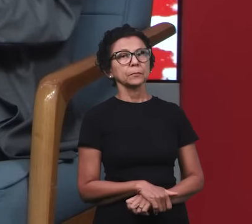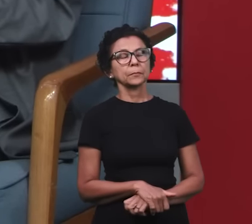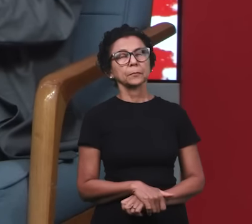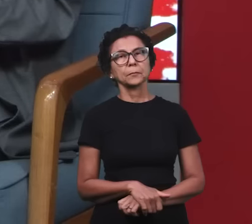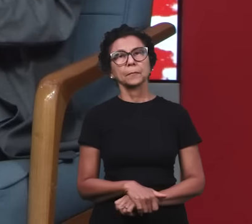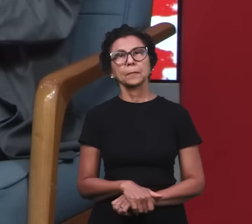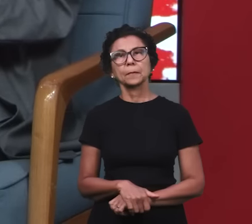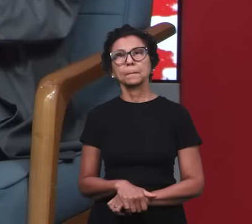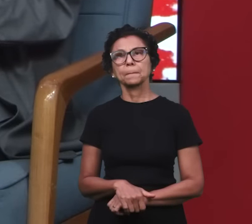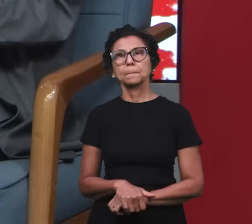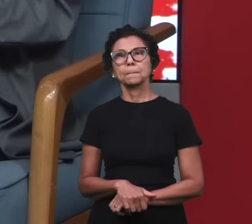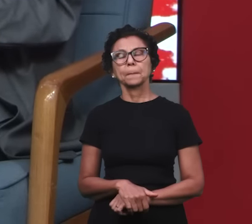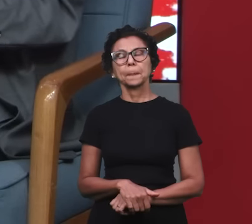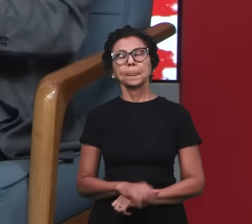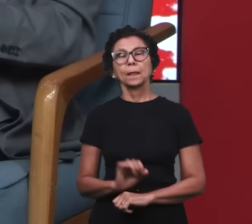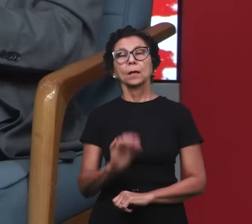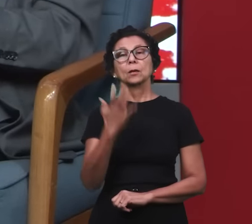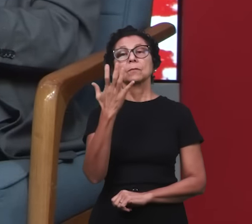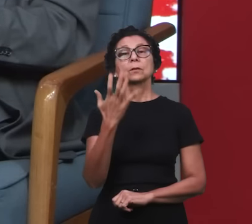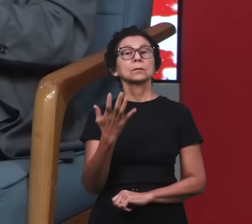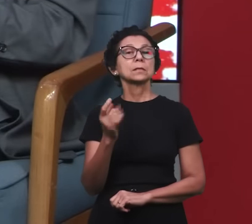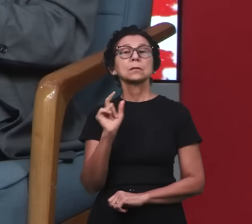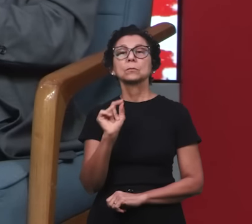igreja, o que vai acontecer ali?